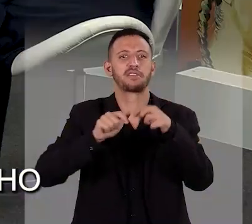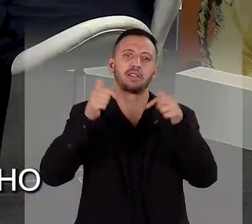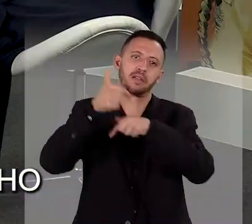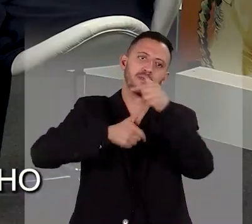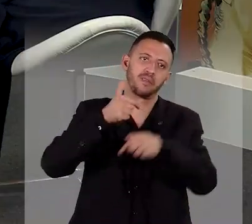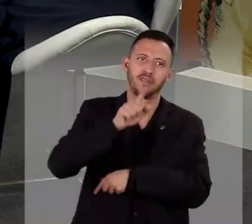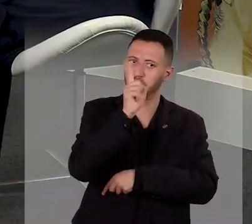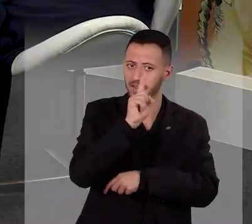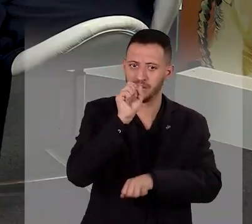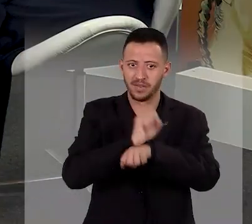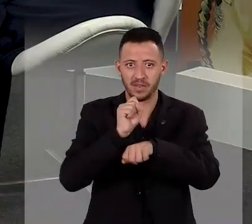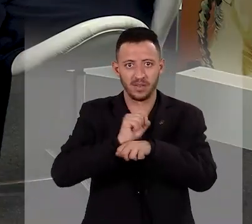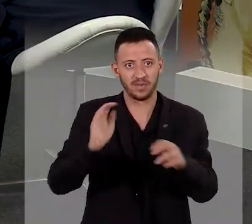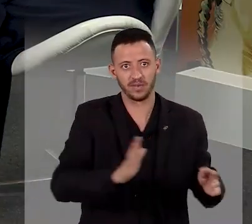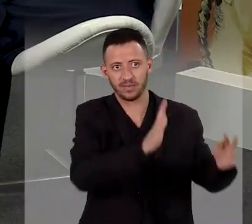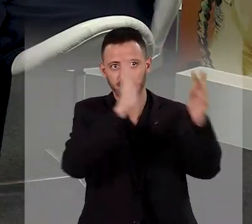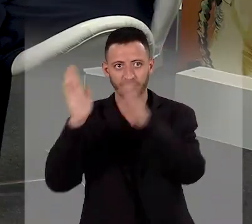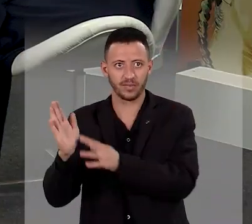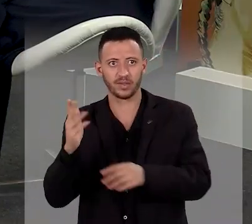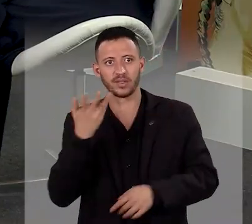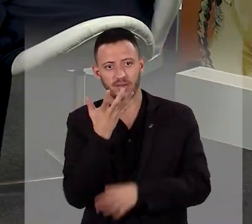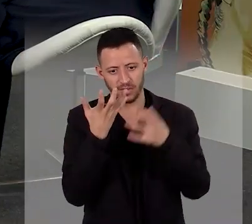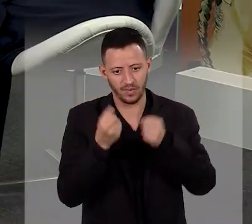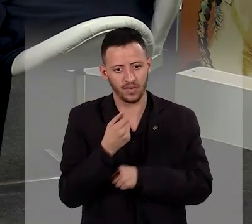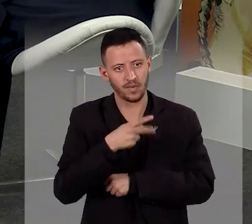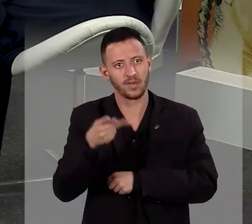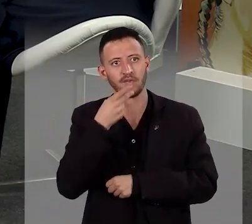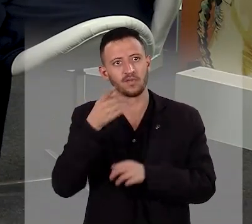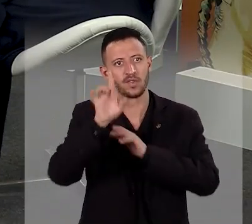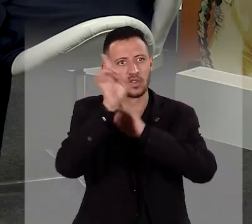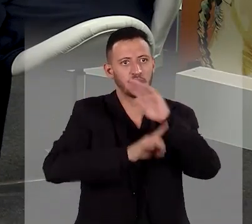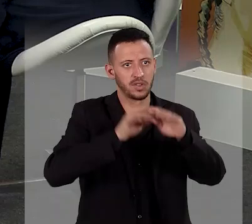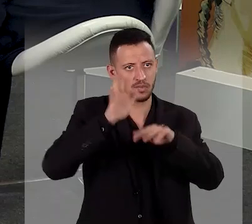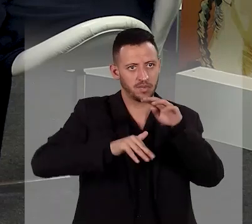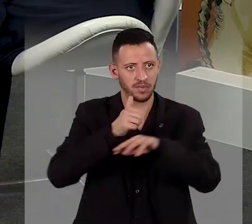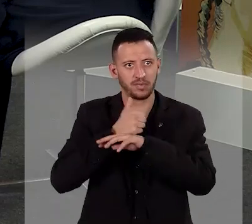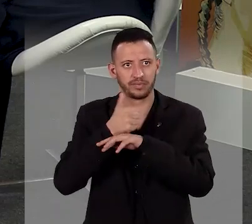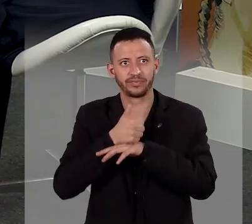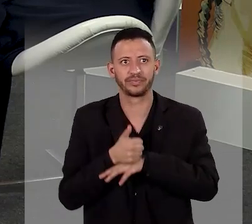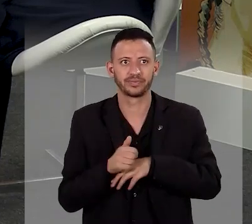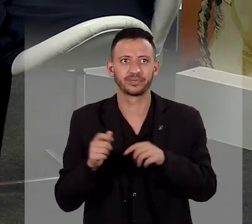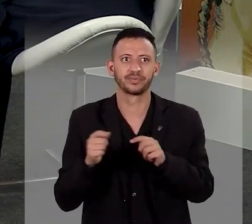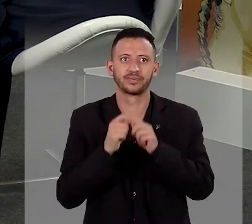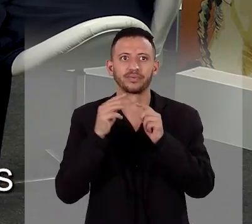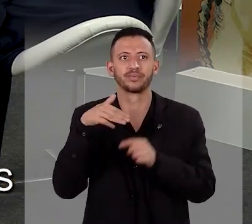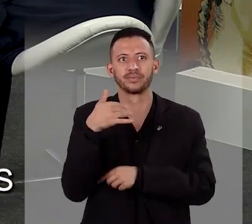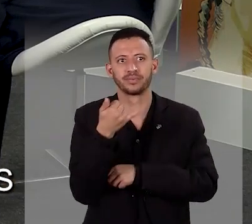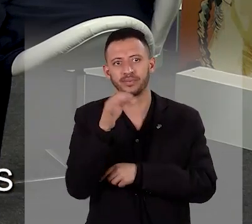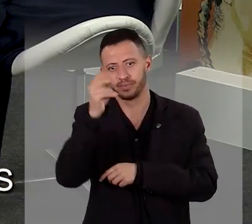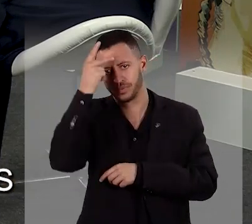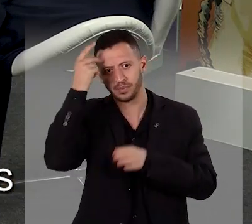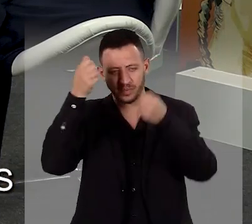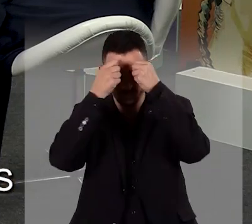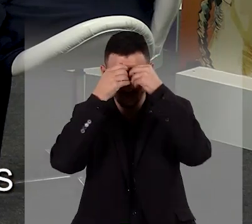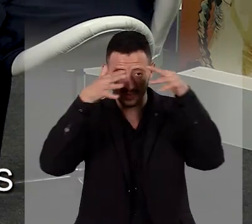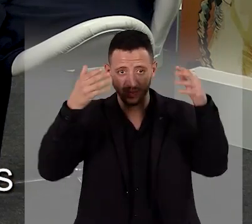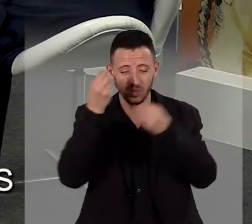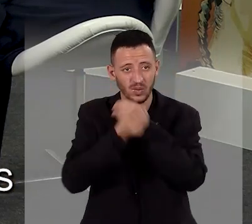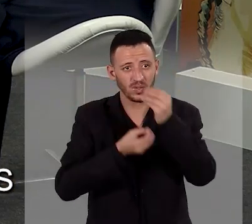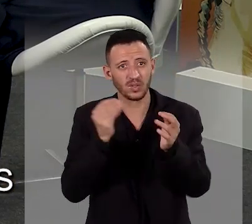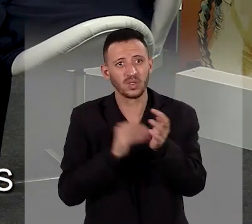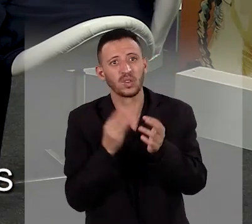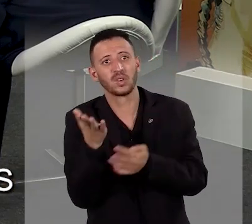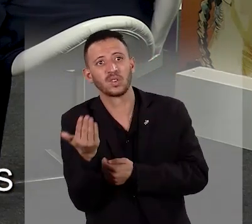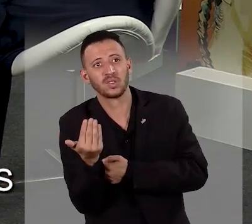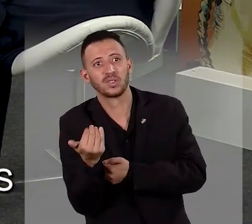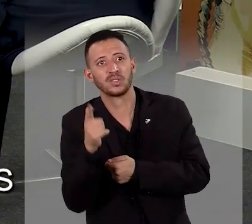trabalho. E você não sai daí. No próximo bloco, vamos continuar falando de direitos trabalhistas, mas de pessoas com autismo. Como